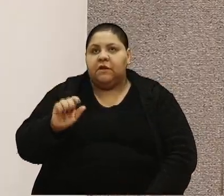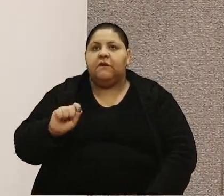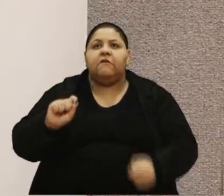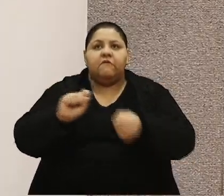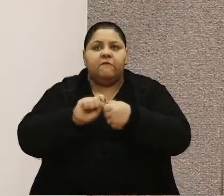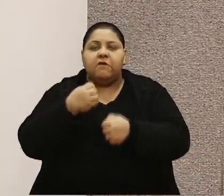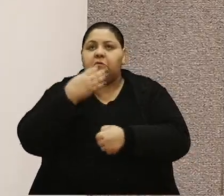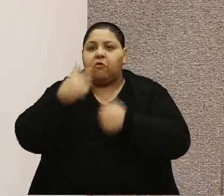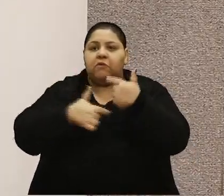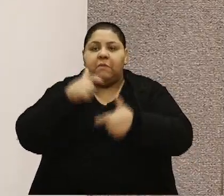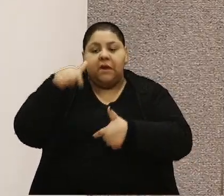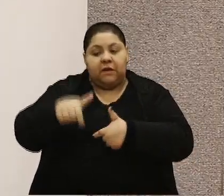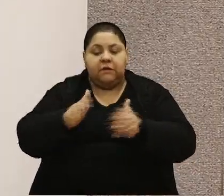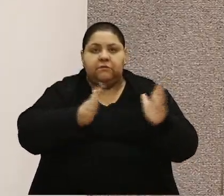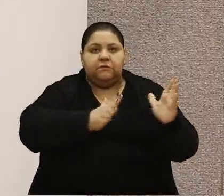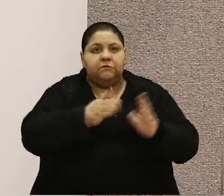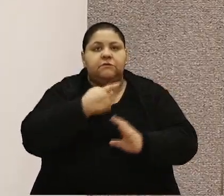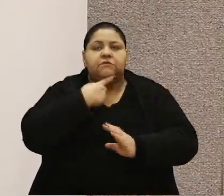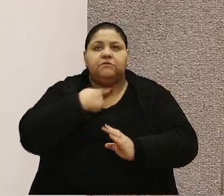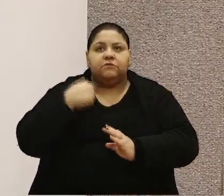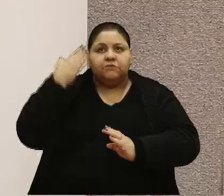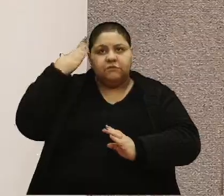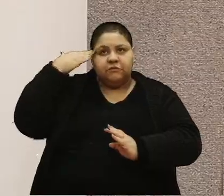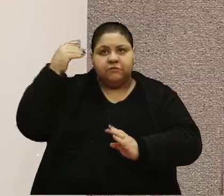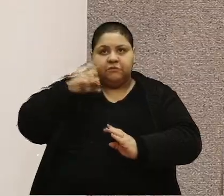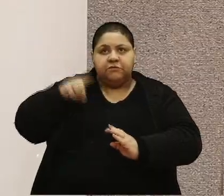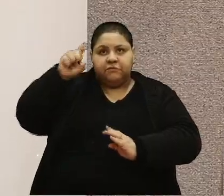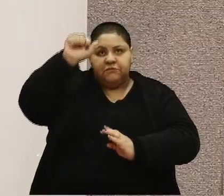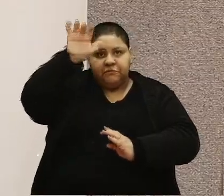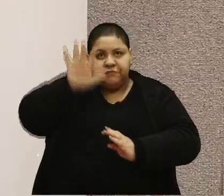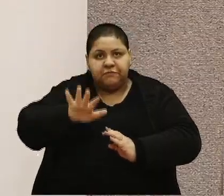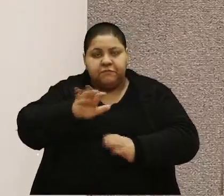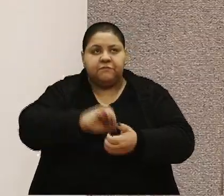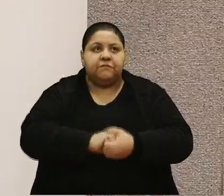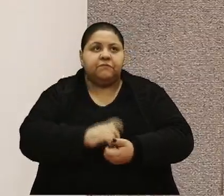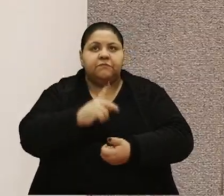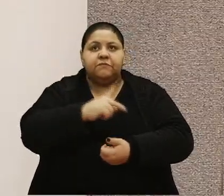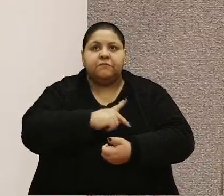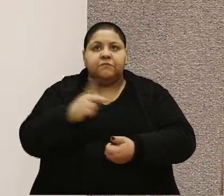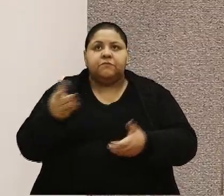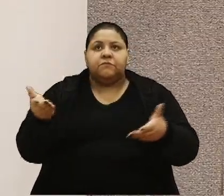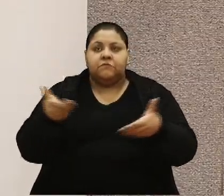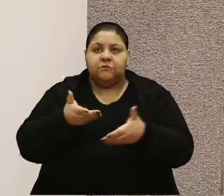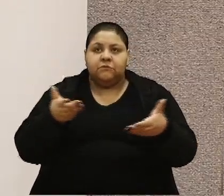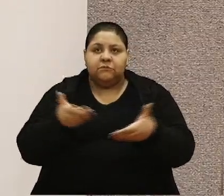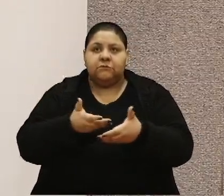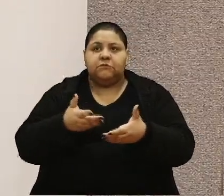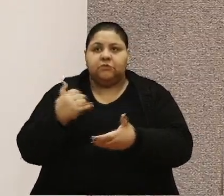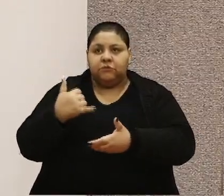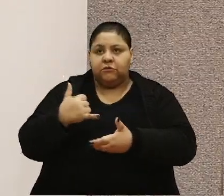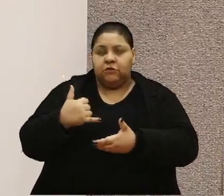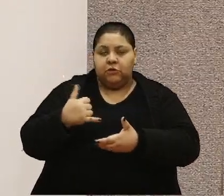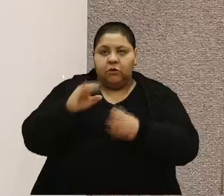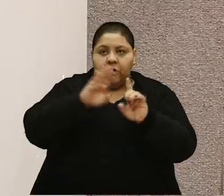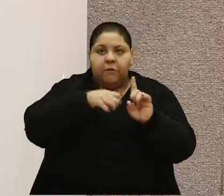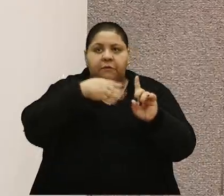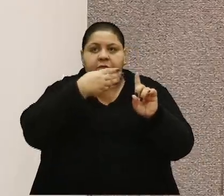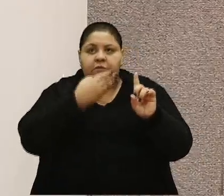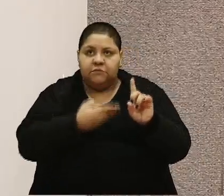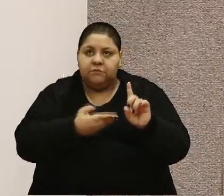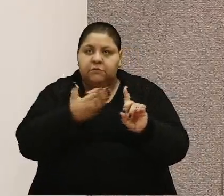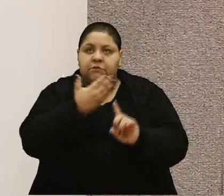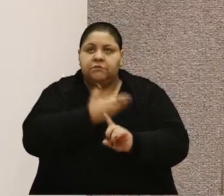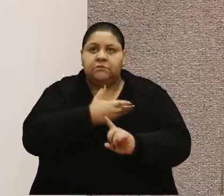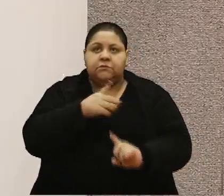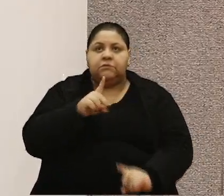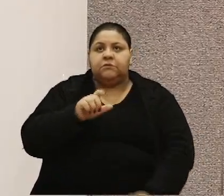período conosco e desejando sucesso e que Deus lhe abençoe nesse período. Presidente, hoje eu quero fazer aqui uma honra, né, uma justa homenagem à minha amiga